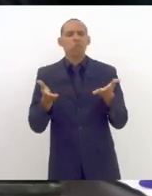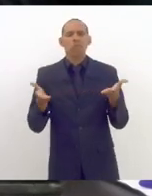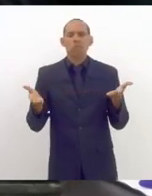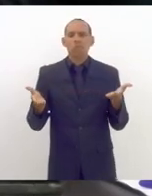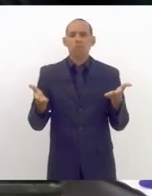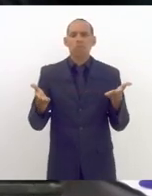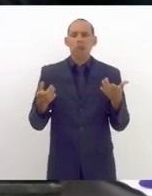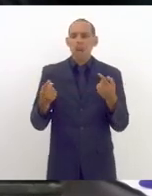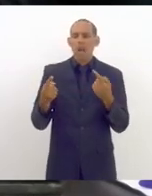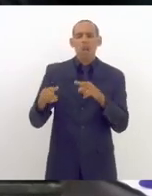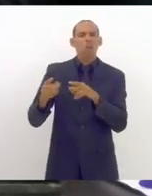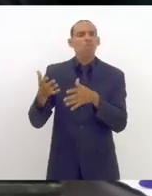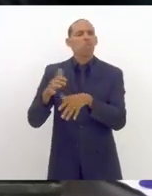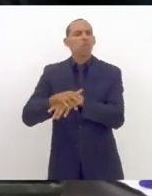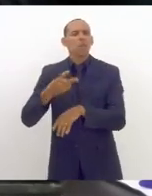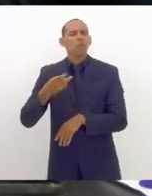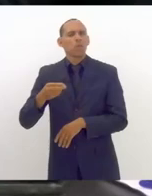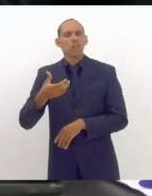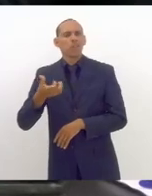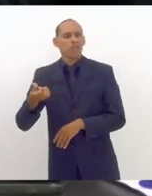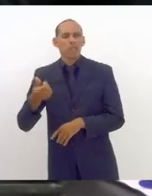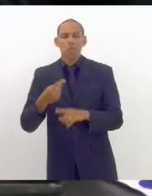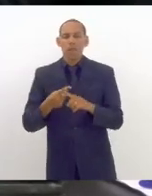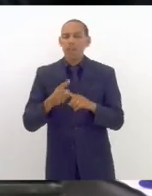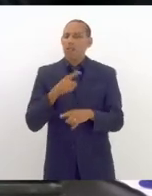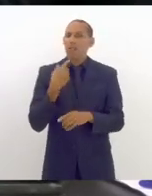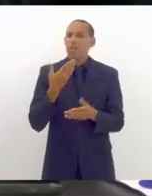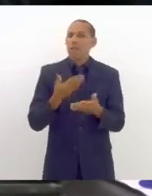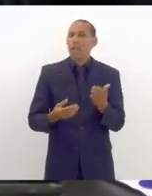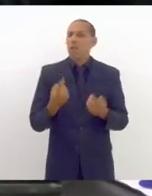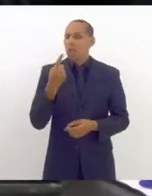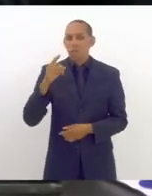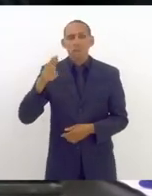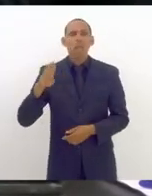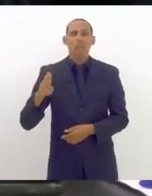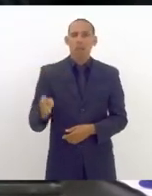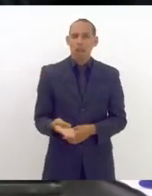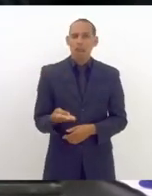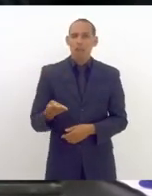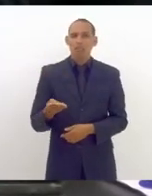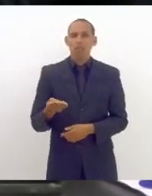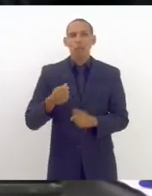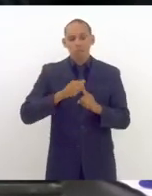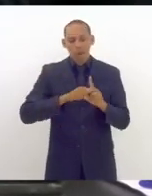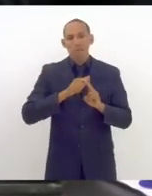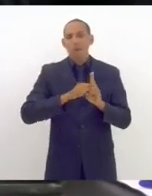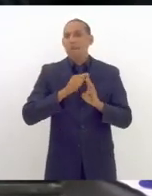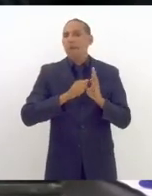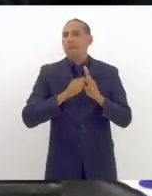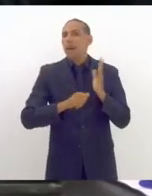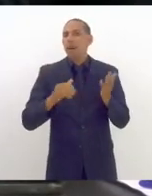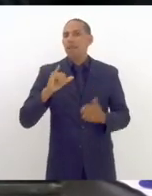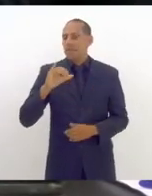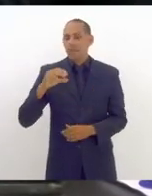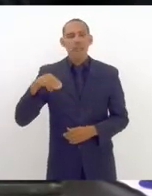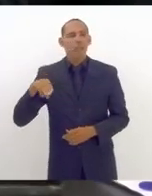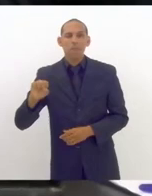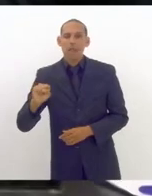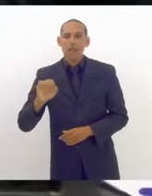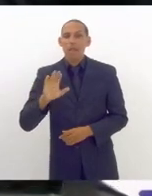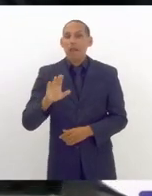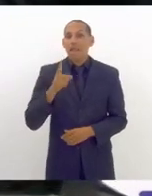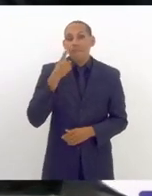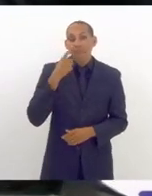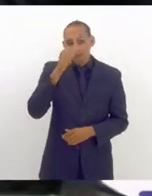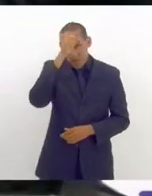contra a inclusão de 26 quando a gente tem perdido um bilhão de reais por mês de cms e a gente não viu